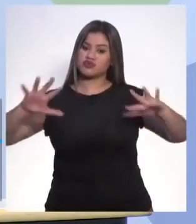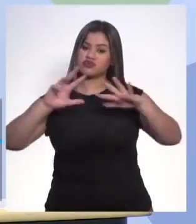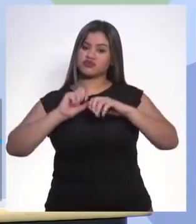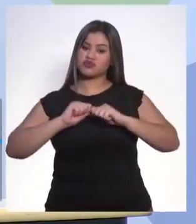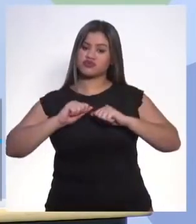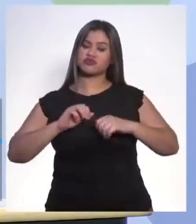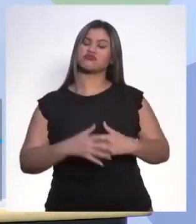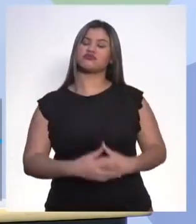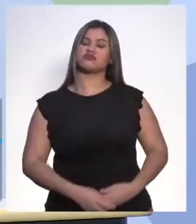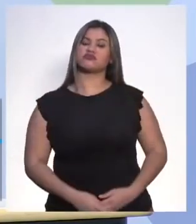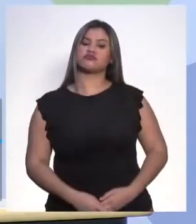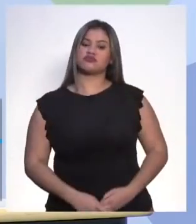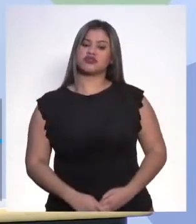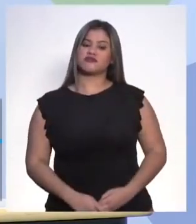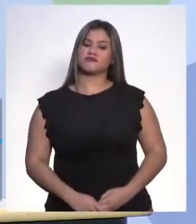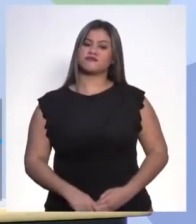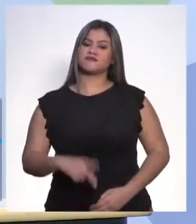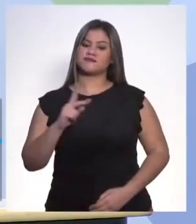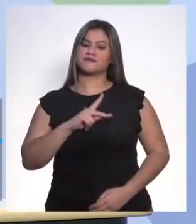Da Pro